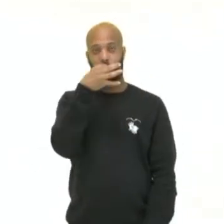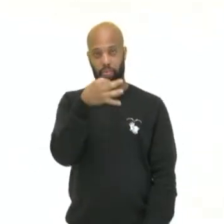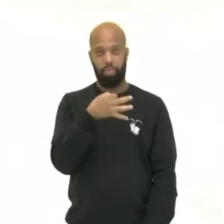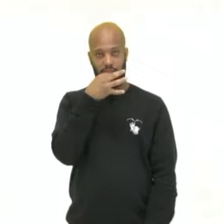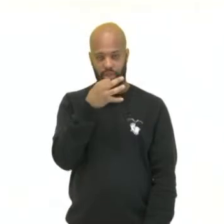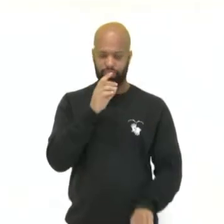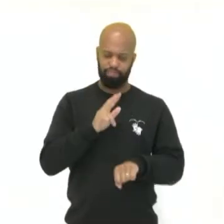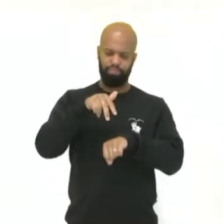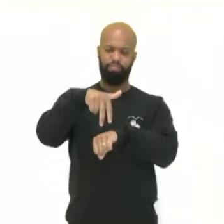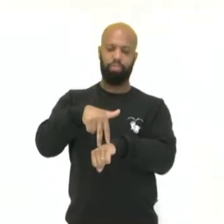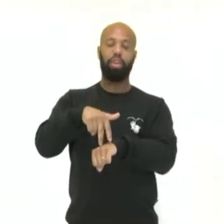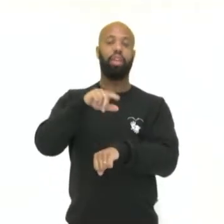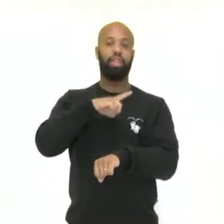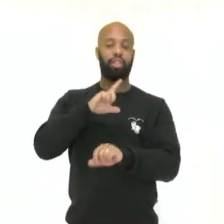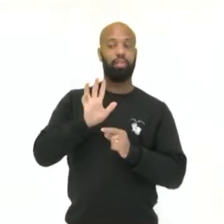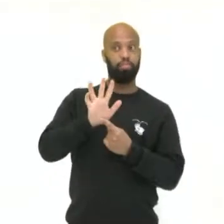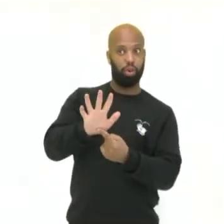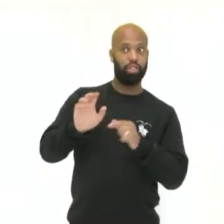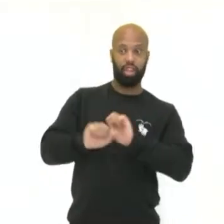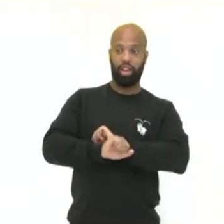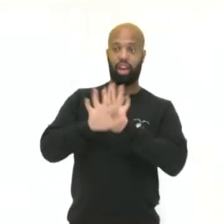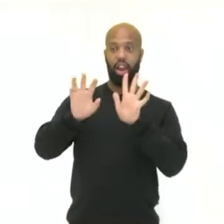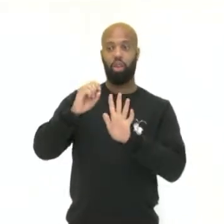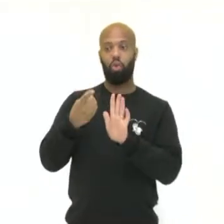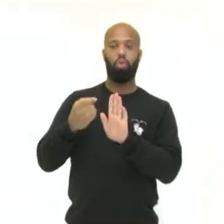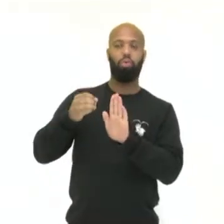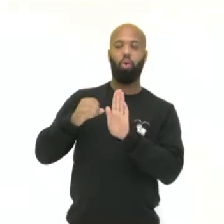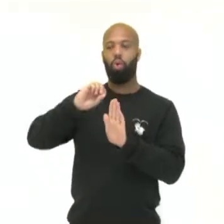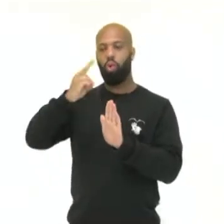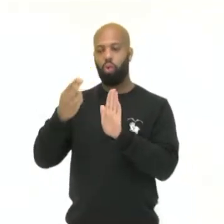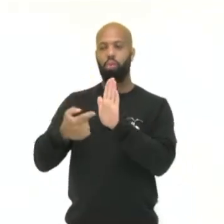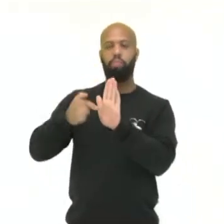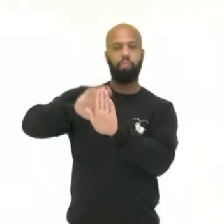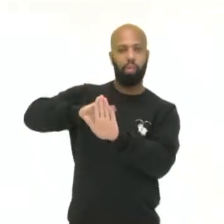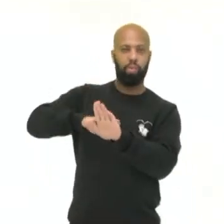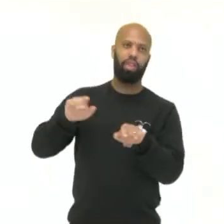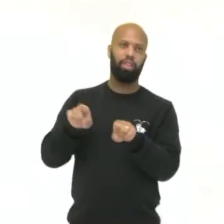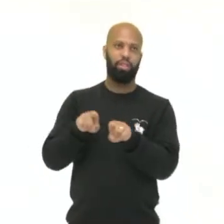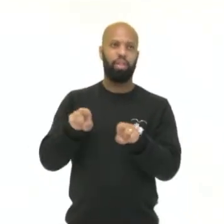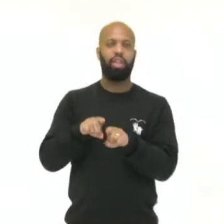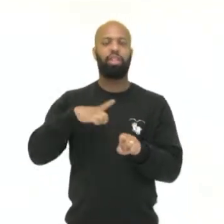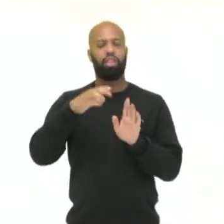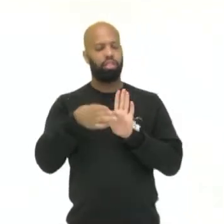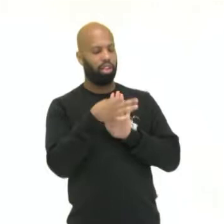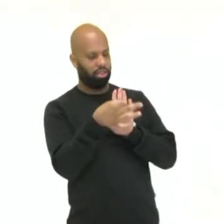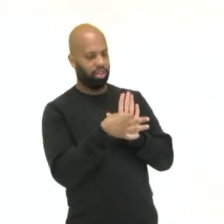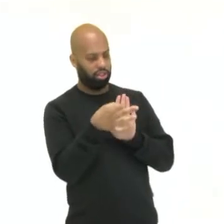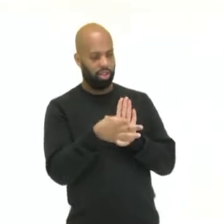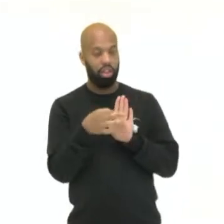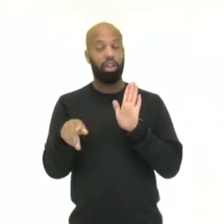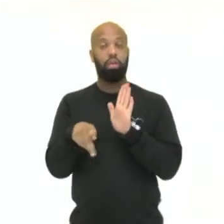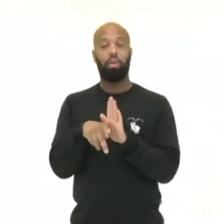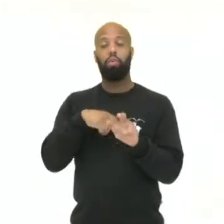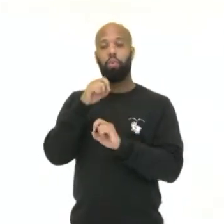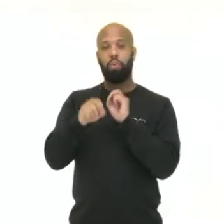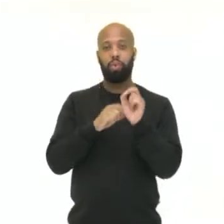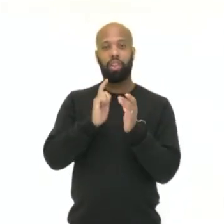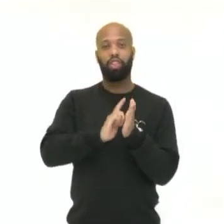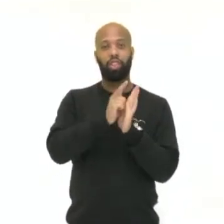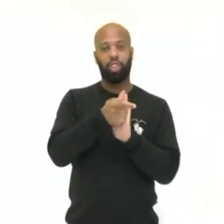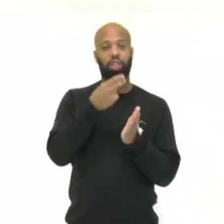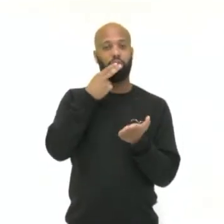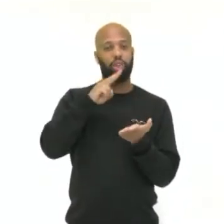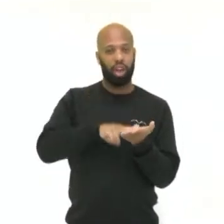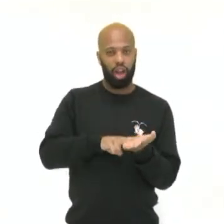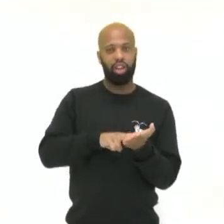explícitos e implícitos, argumentos e contra-argumentos em textos argumentativos do campo, carta de leitor, comentário, artigo de